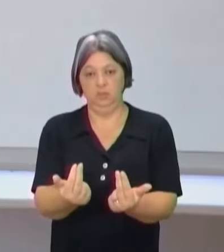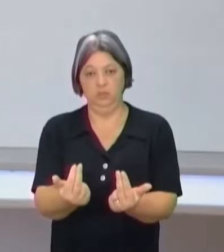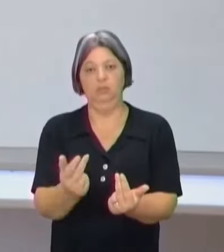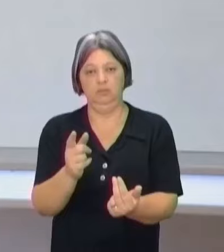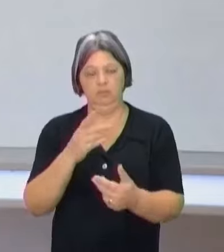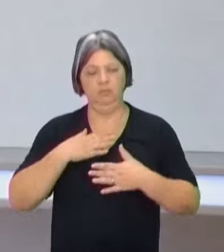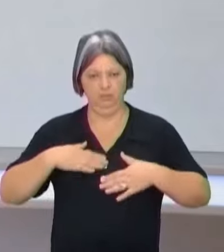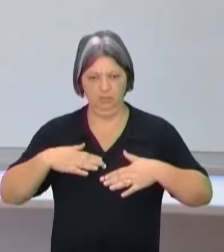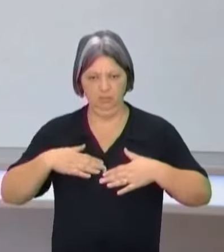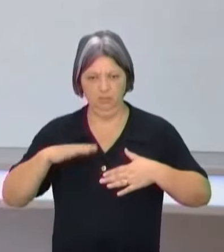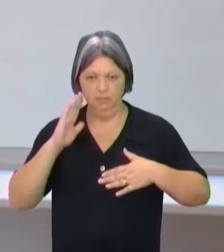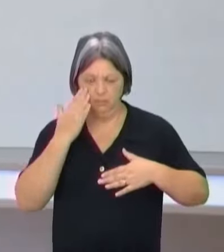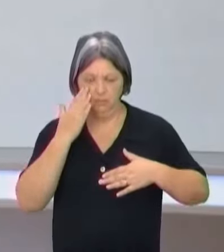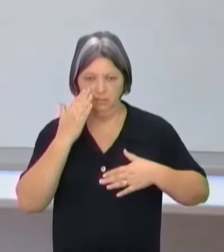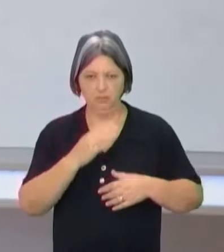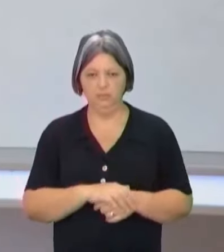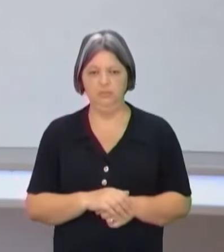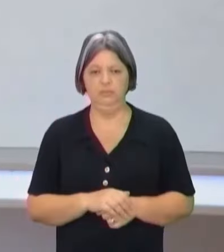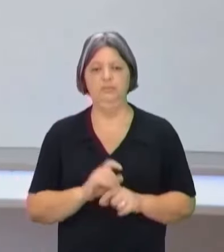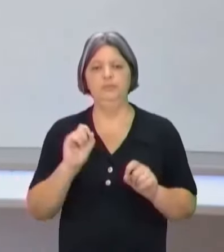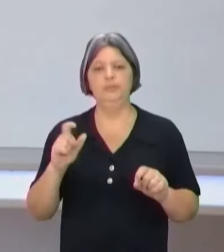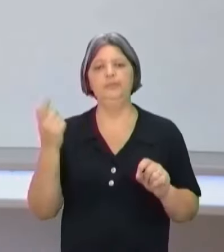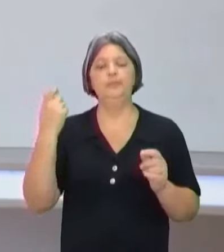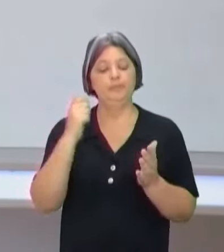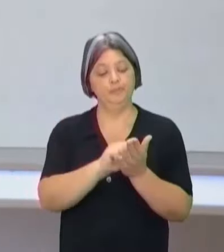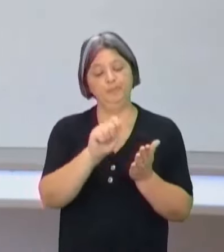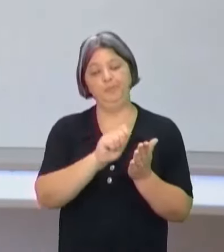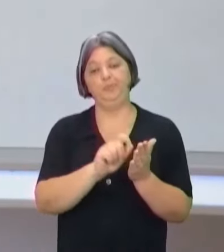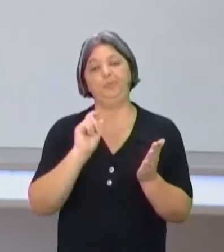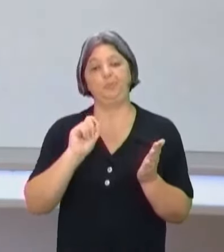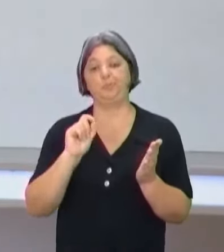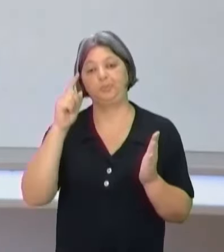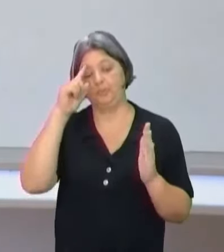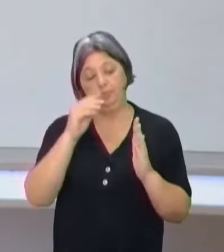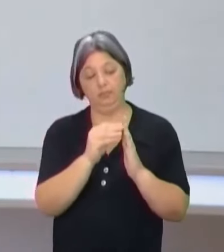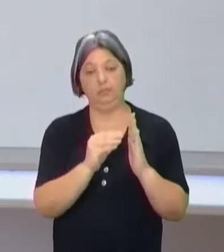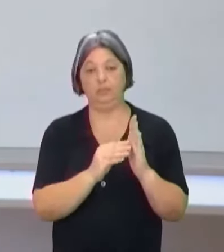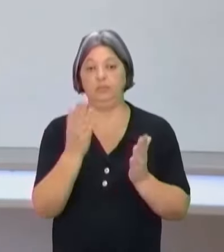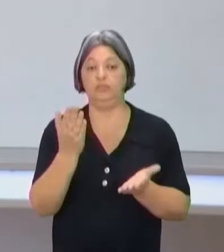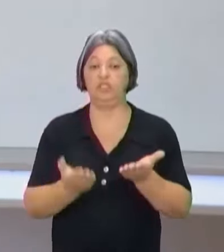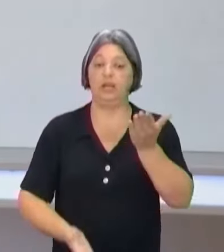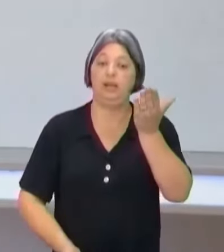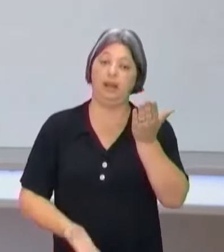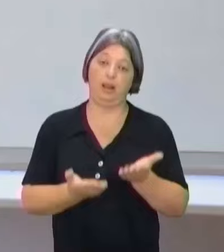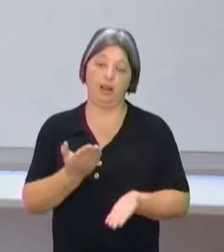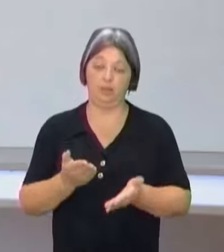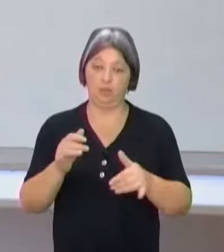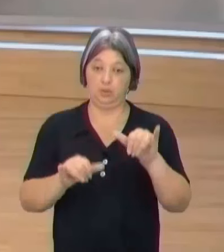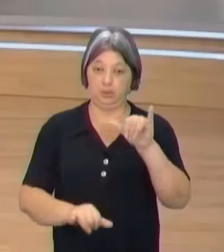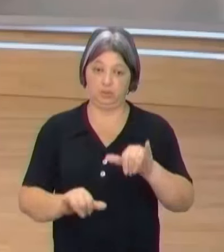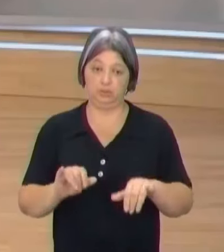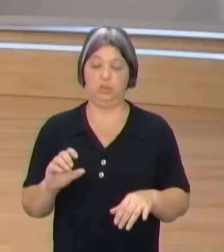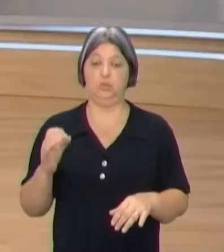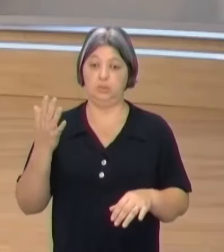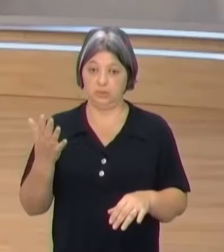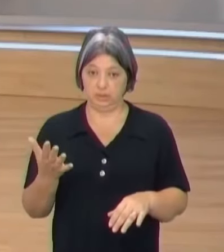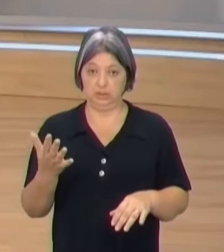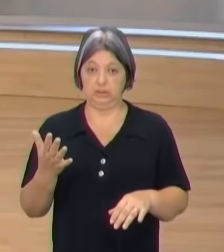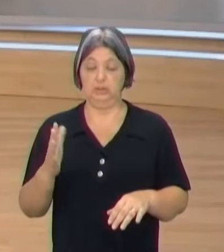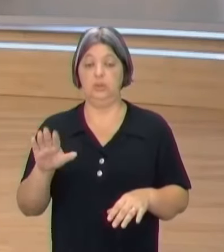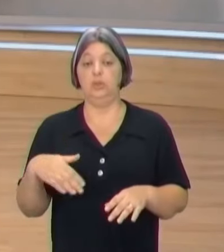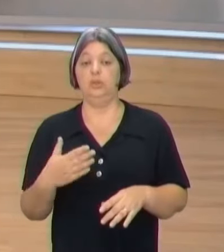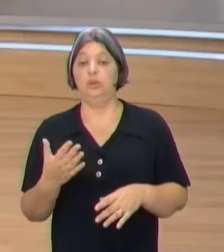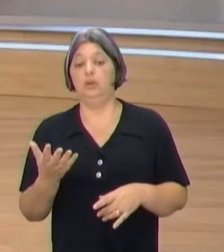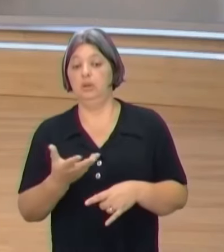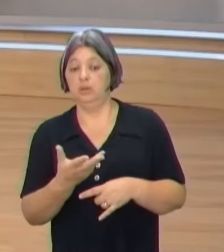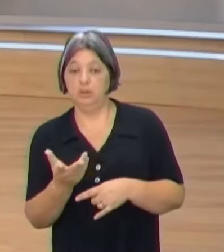parte tranquilo, né, pessoal? Então, o que eu tenho que anotar aí no meu diário de bordo? Que o equilíbrio químico, ela acontece quando a